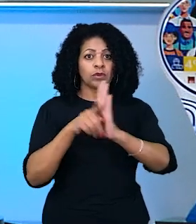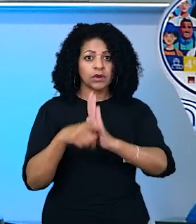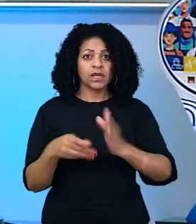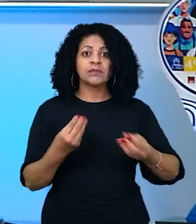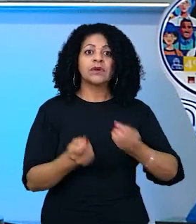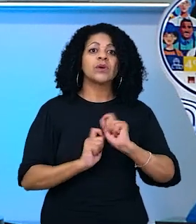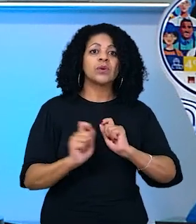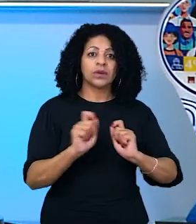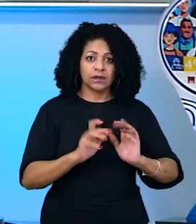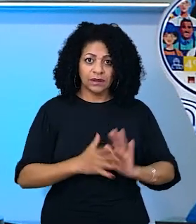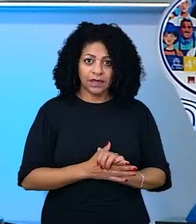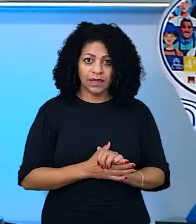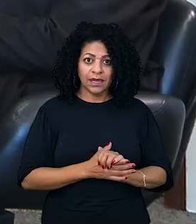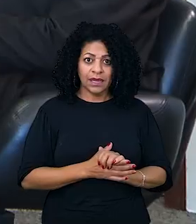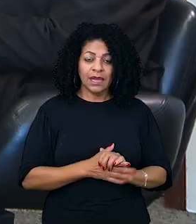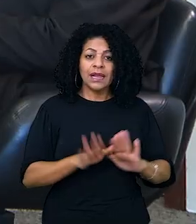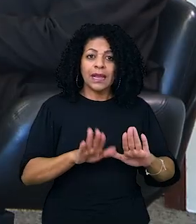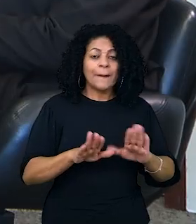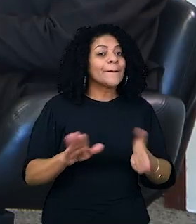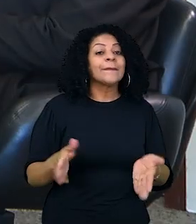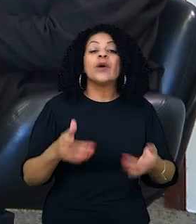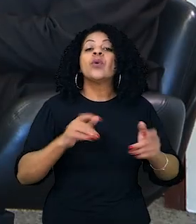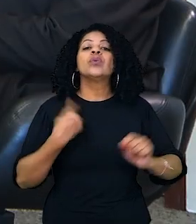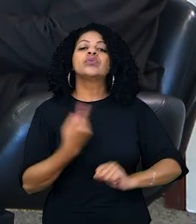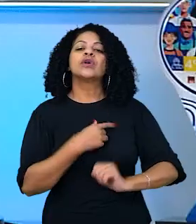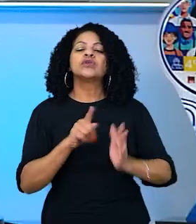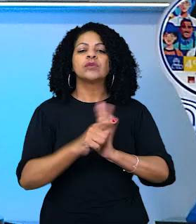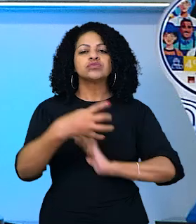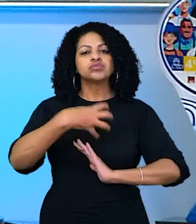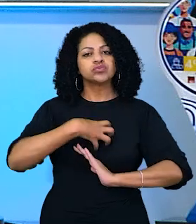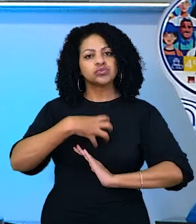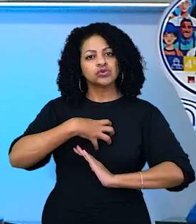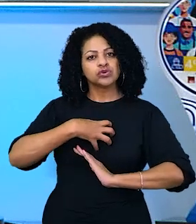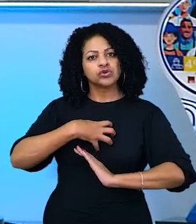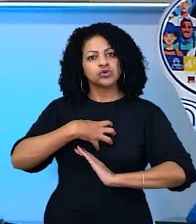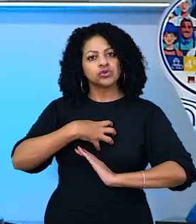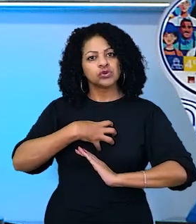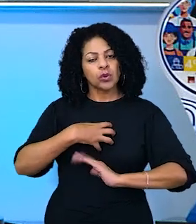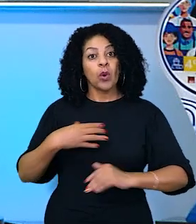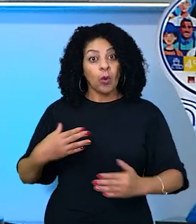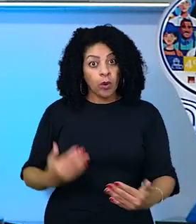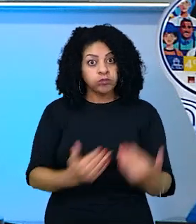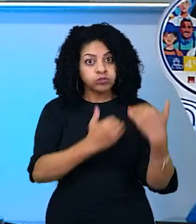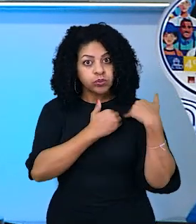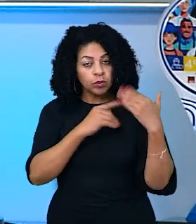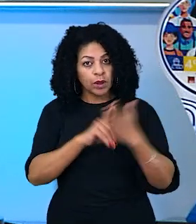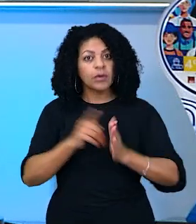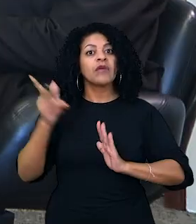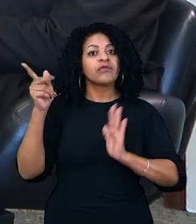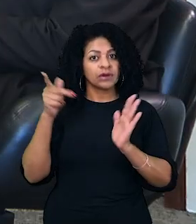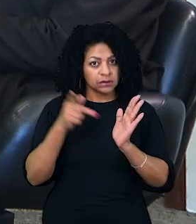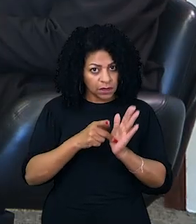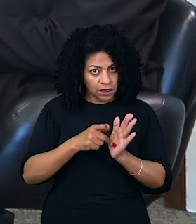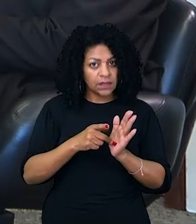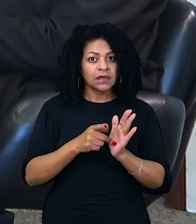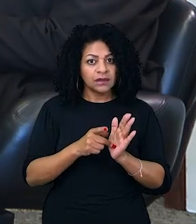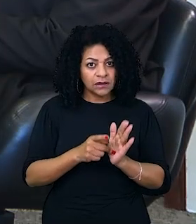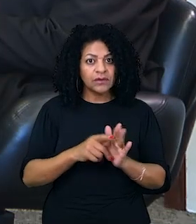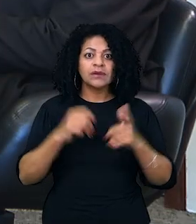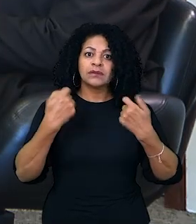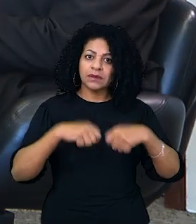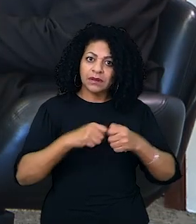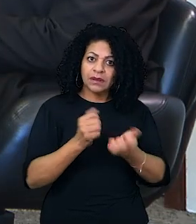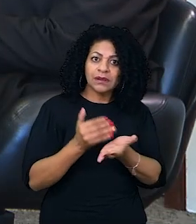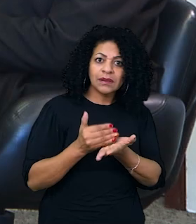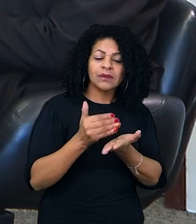que sejam apenas mera repetição. Então um papel é fazer os programas internamente serem programas reais, que façam as ações,